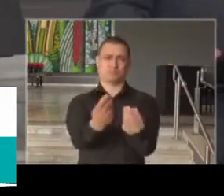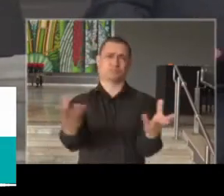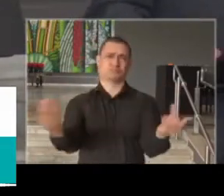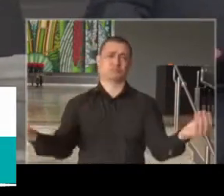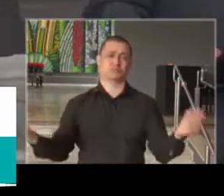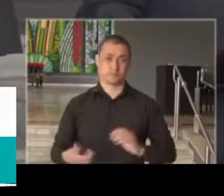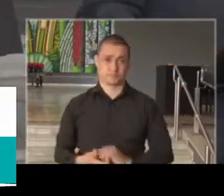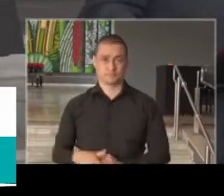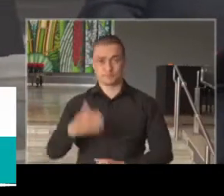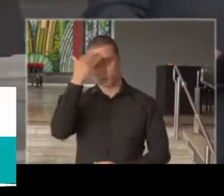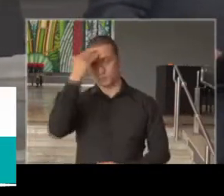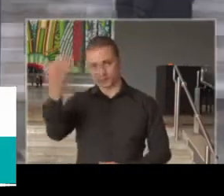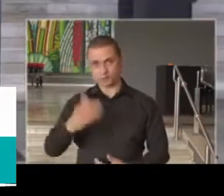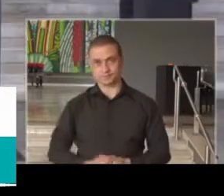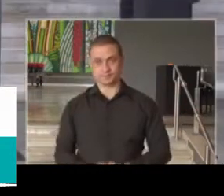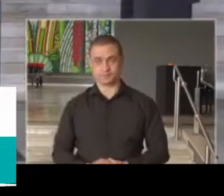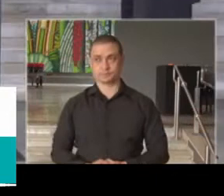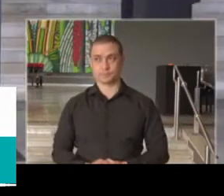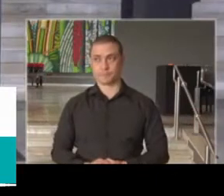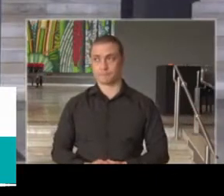pessoas. Obrigado, governador.